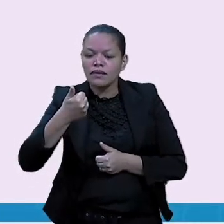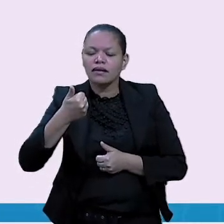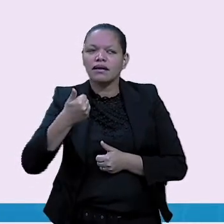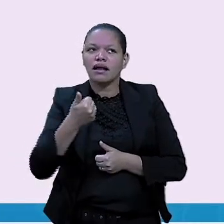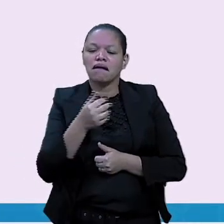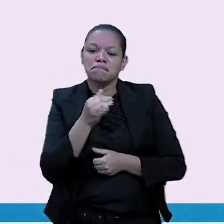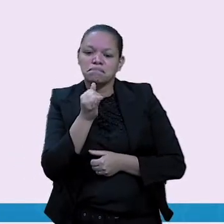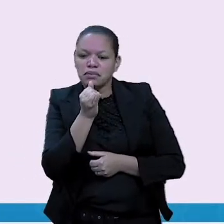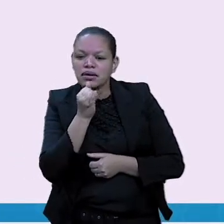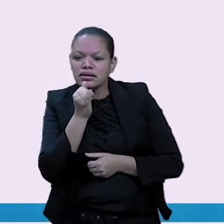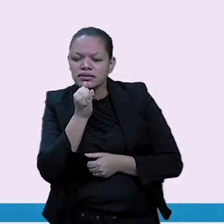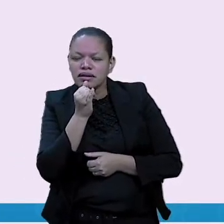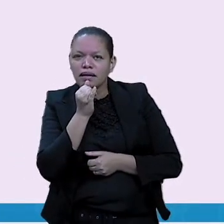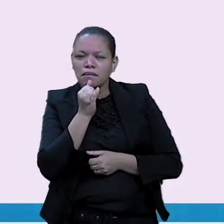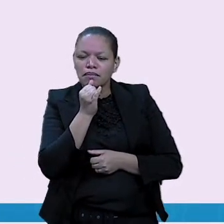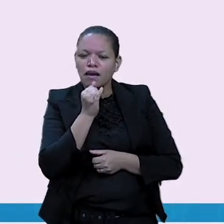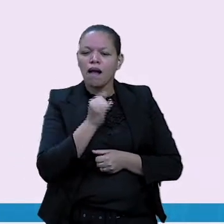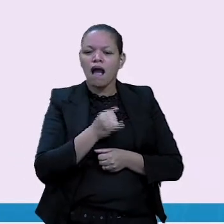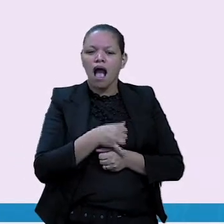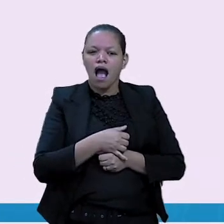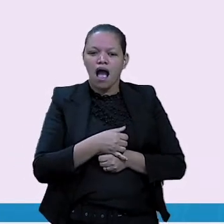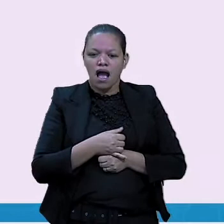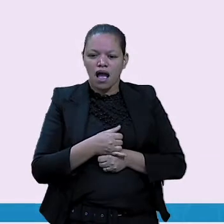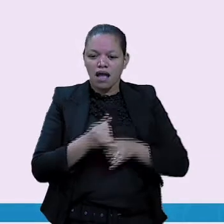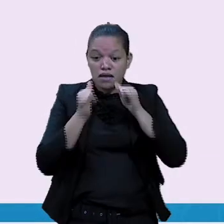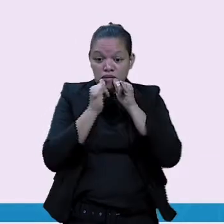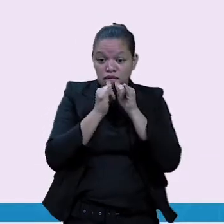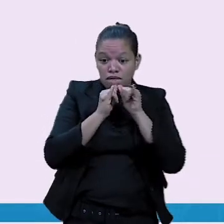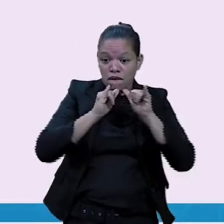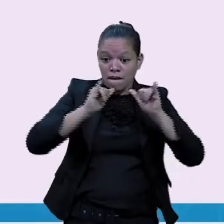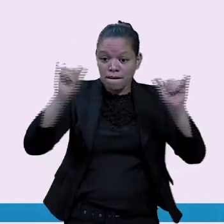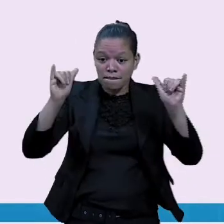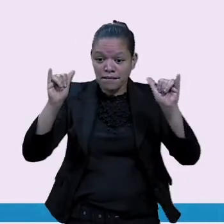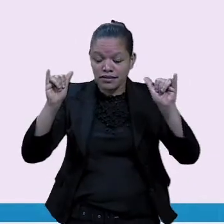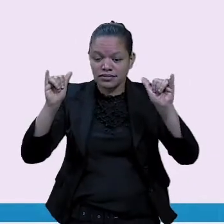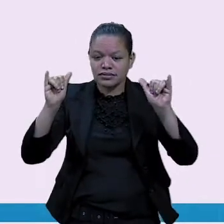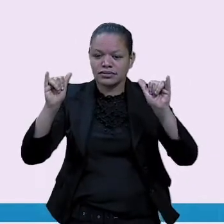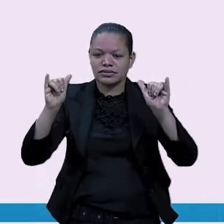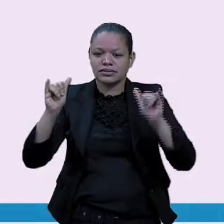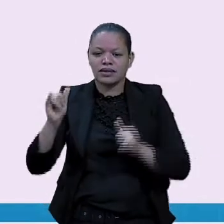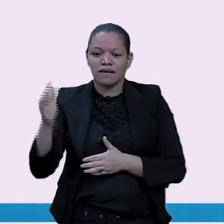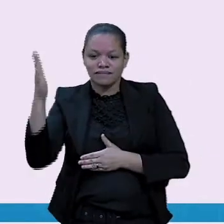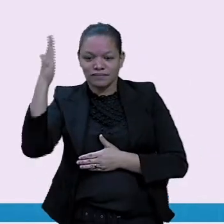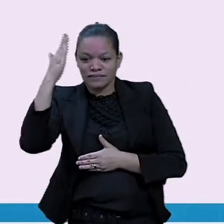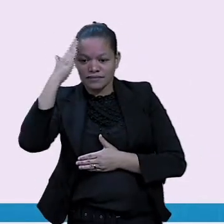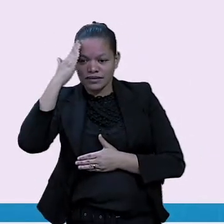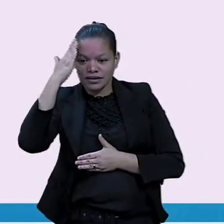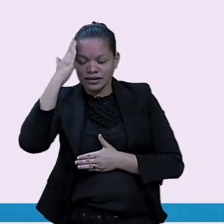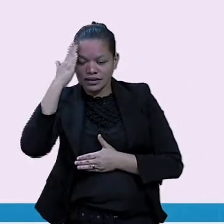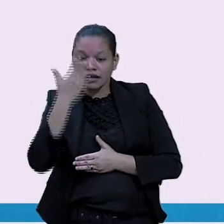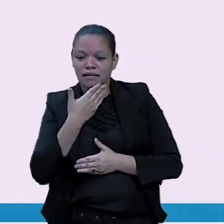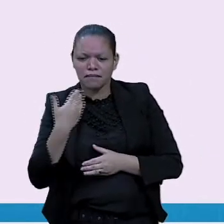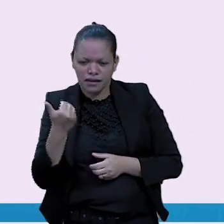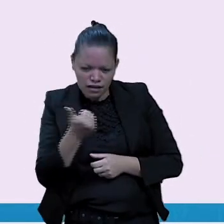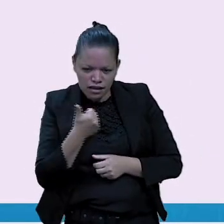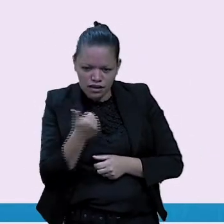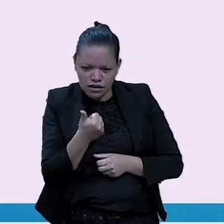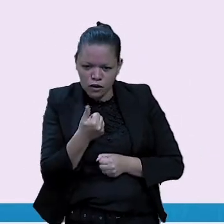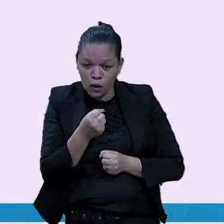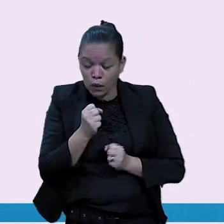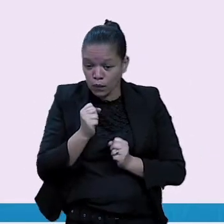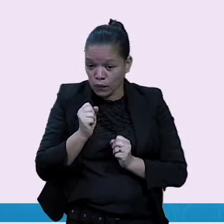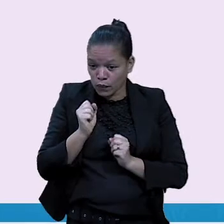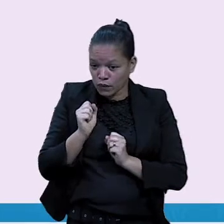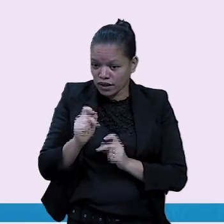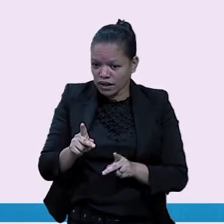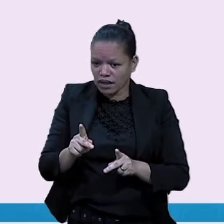usuais são. Então, preste atenção que os tipos de balões, eu não posso colocar o balão que eu